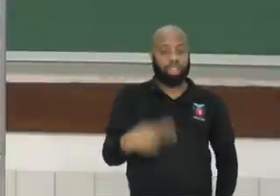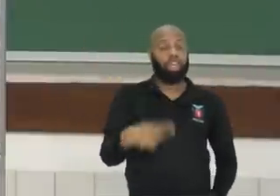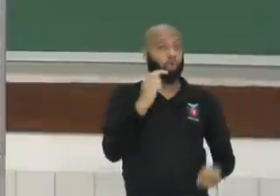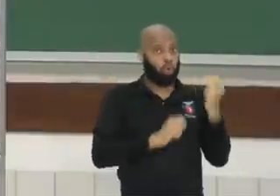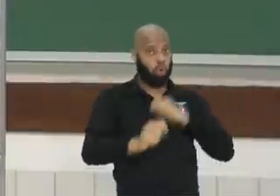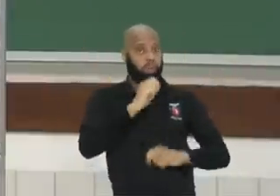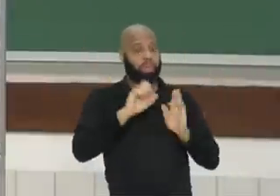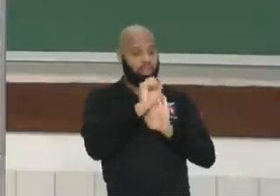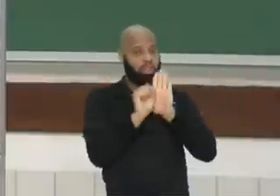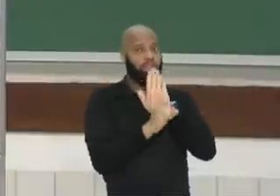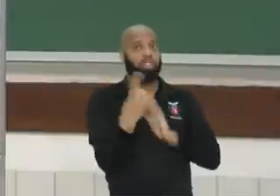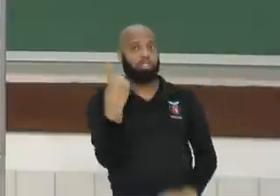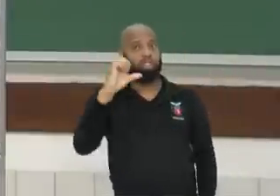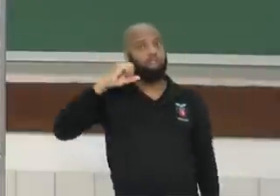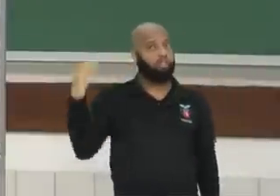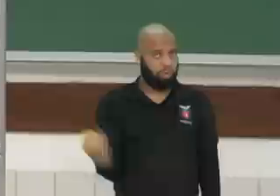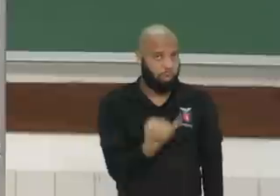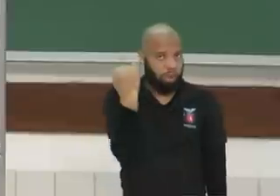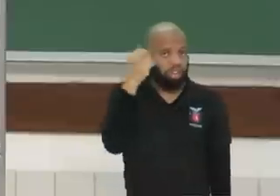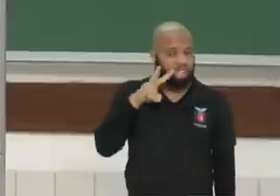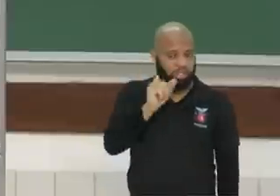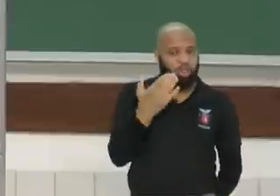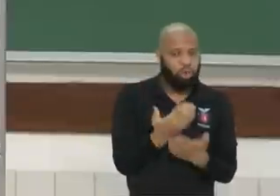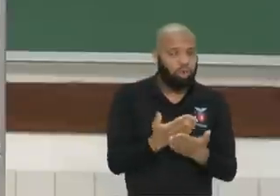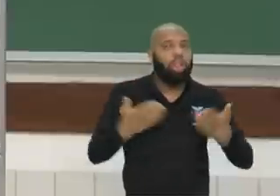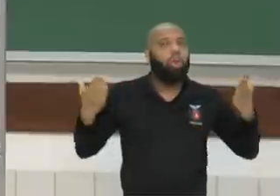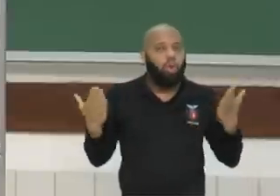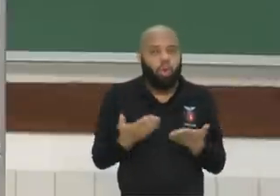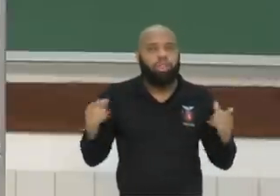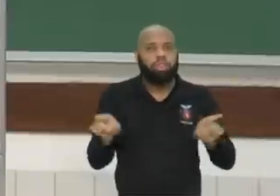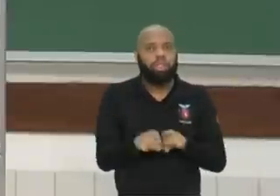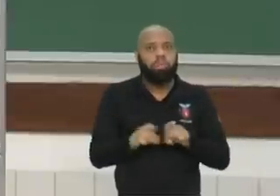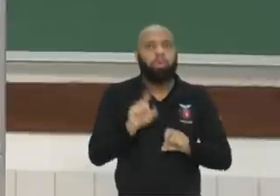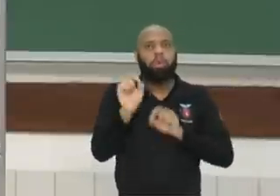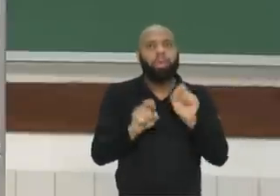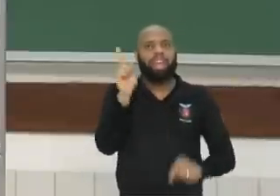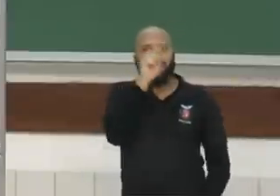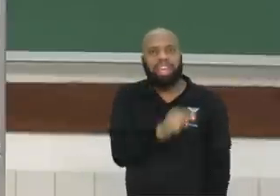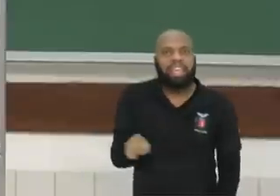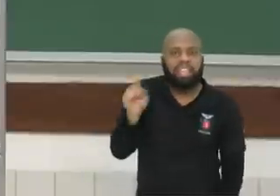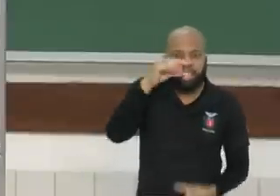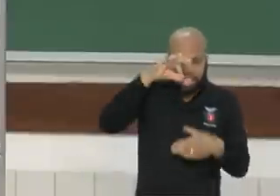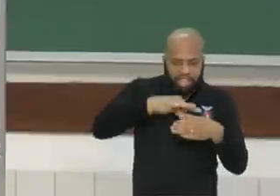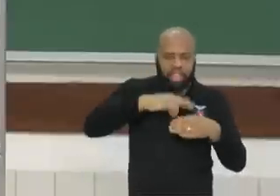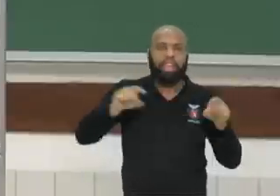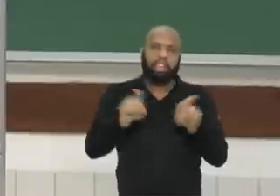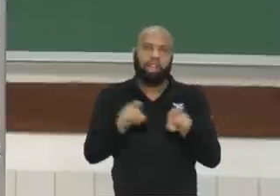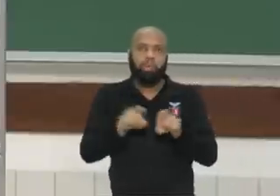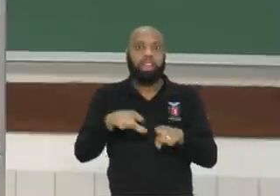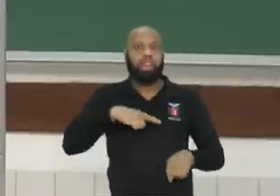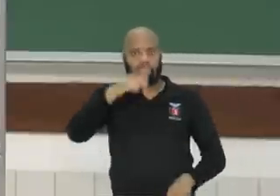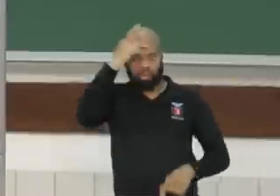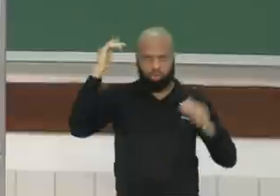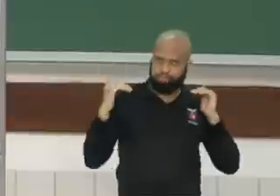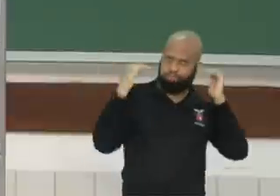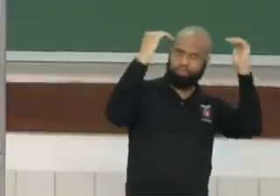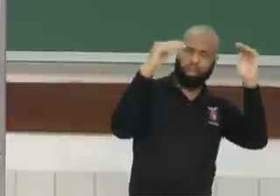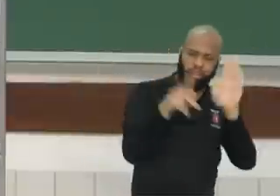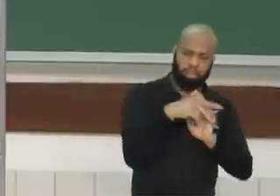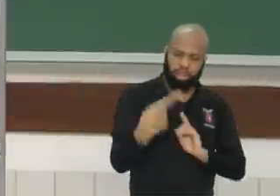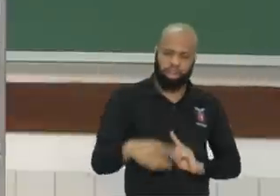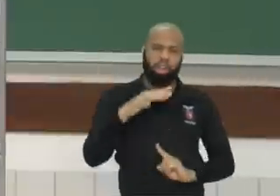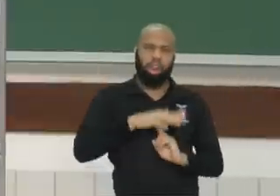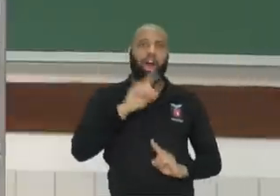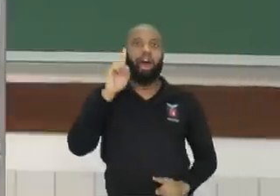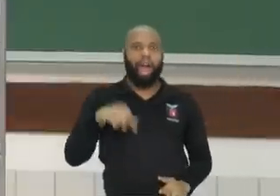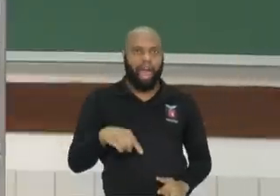no século XIX, que nós vamos estudar na aula de hoje, o ciclo ervateiro e os barões da erva mate aqui no Paraná. Certo?